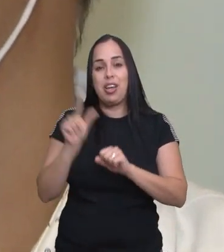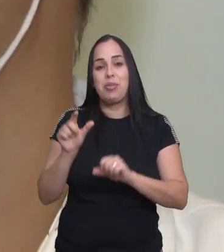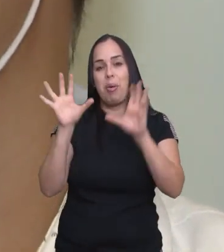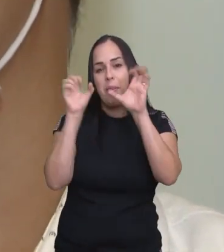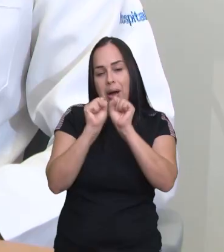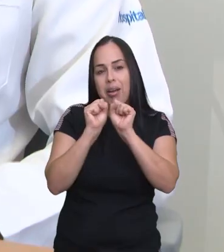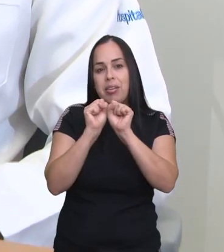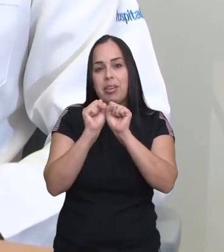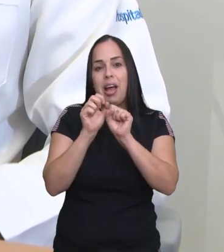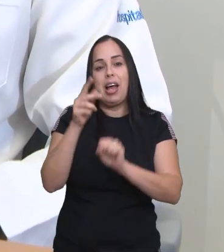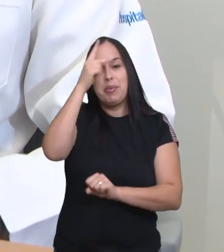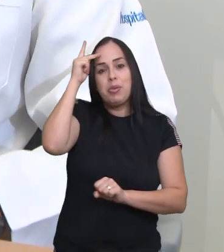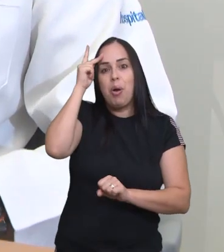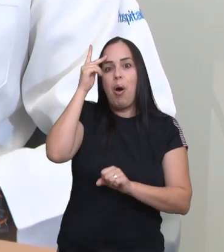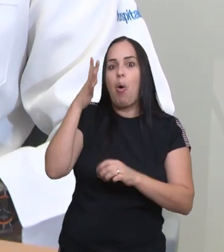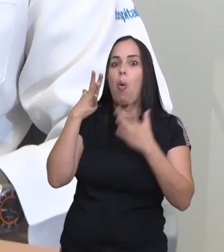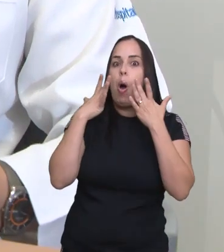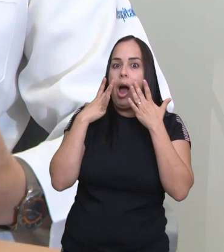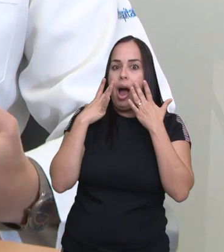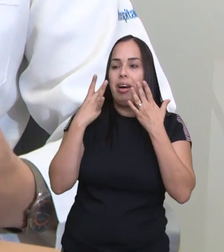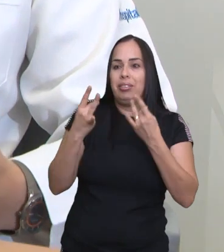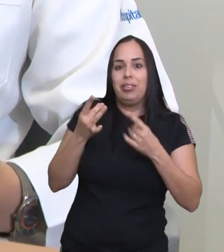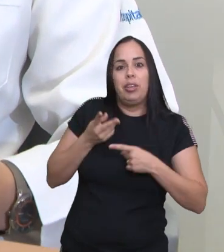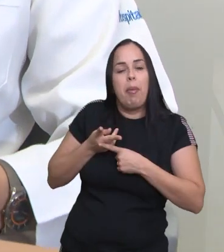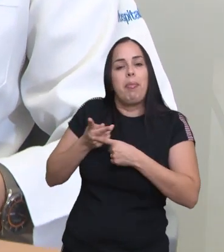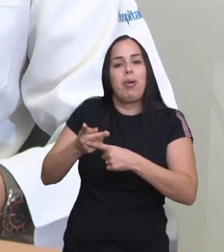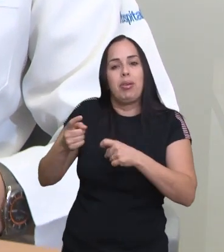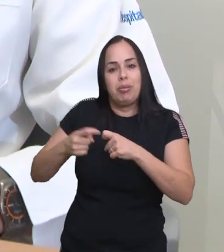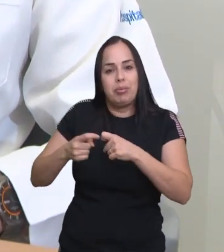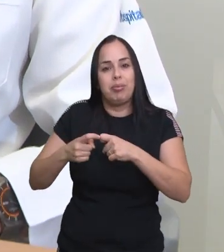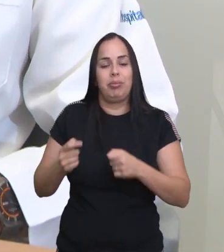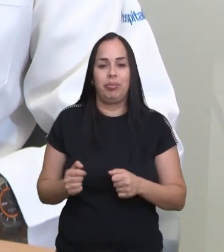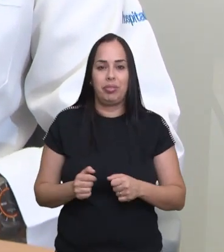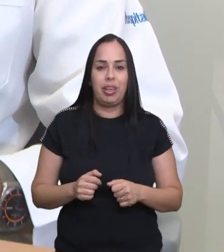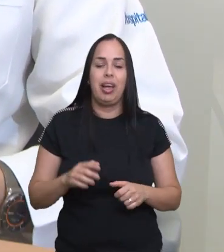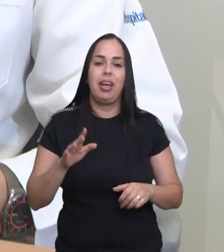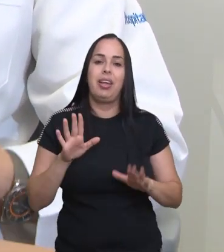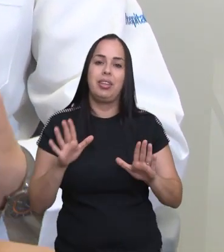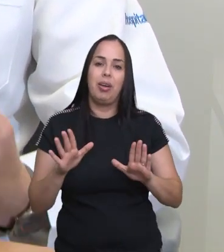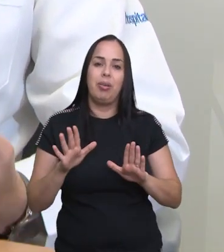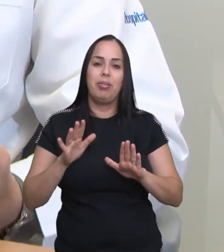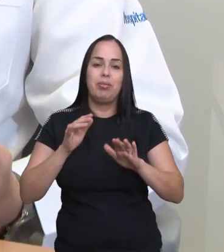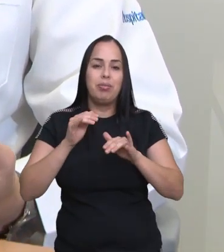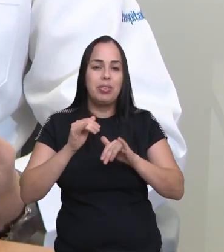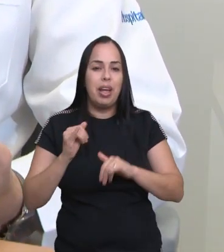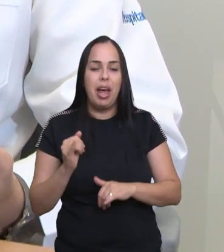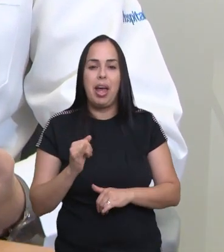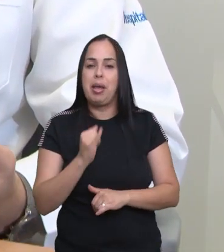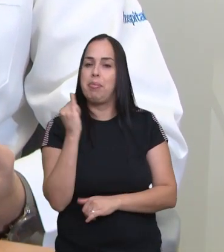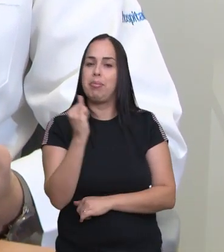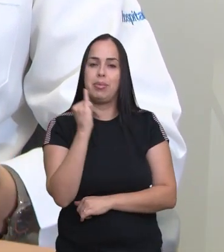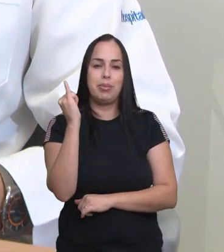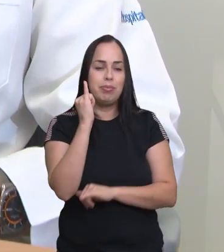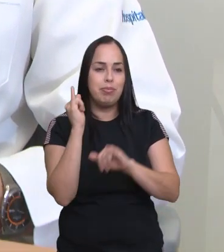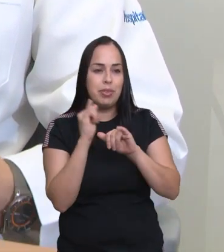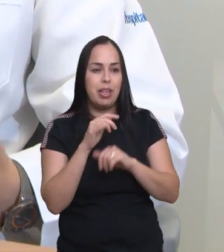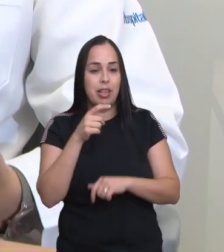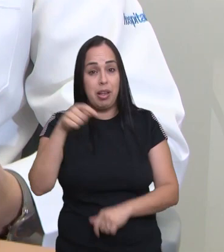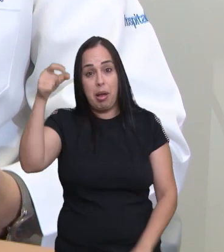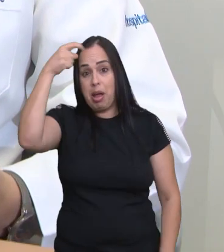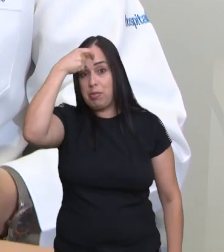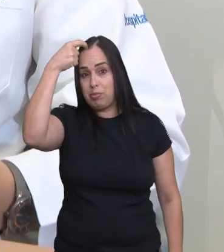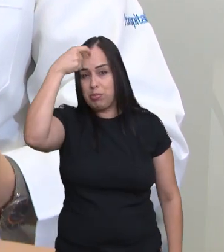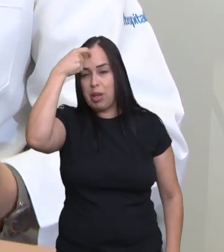procurarem o médico. Acho que é importante, é custo efetivo, o impacto que isso tem na população é muito grande, as pessoas